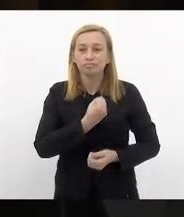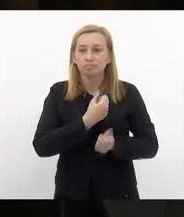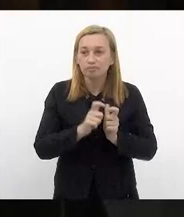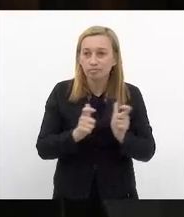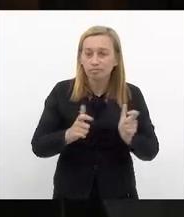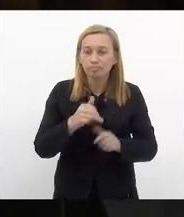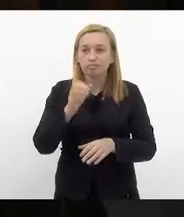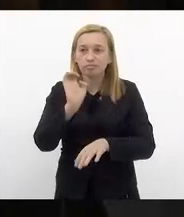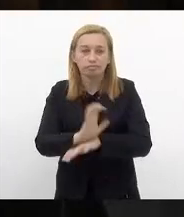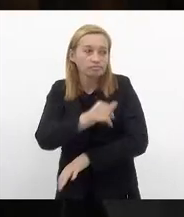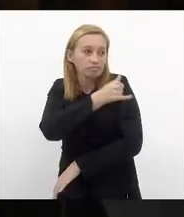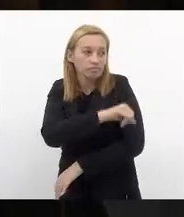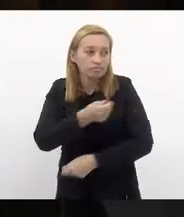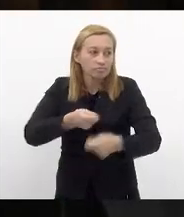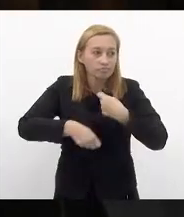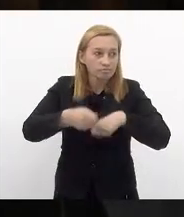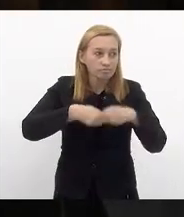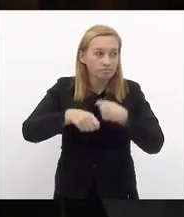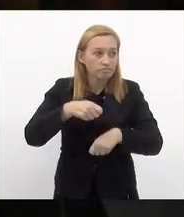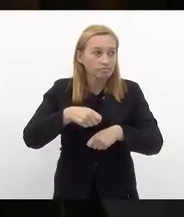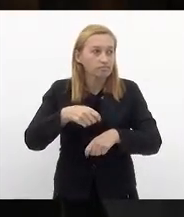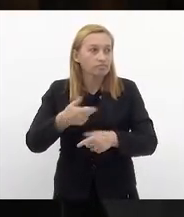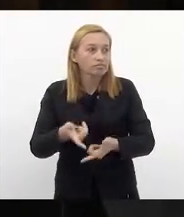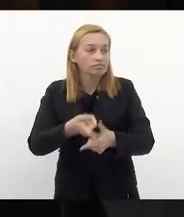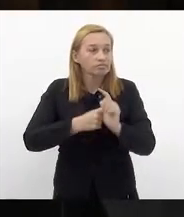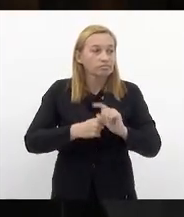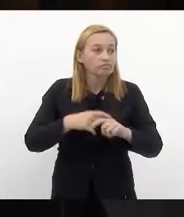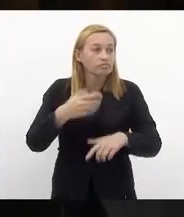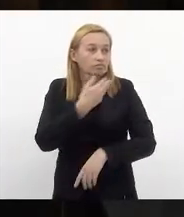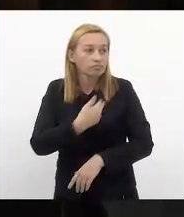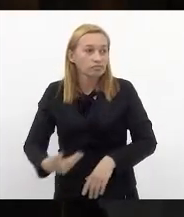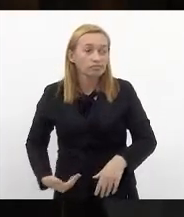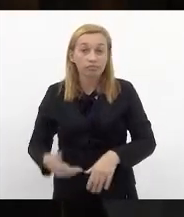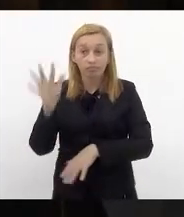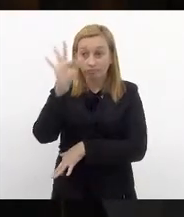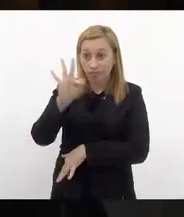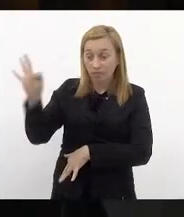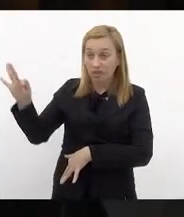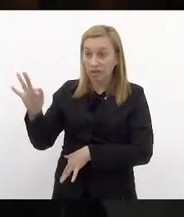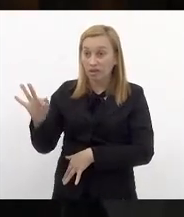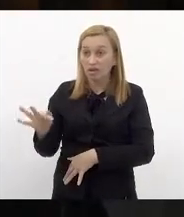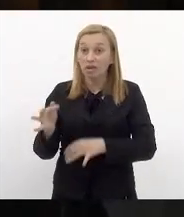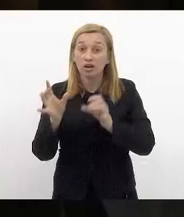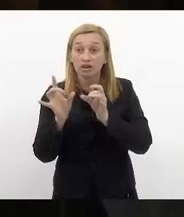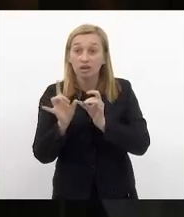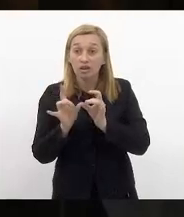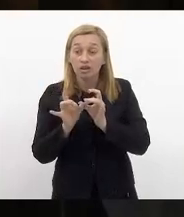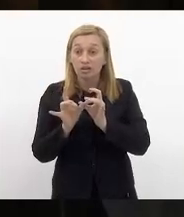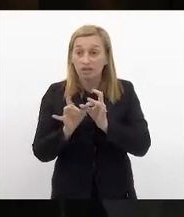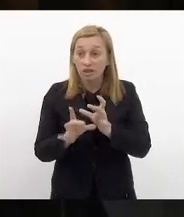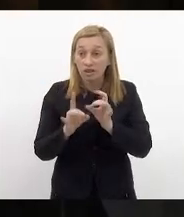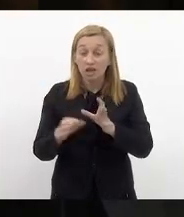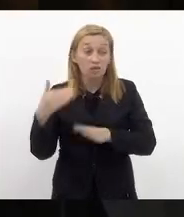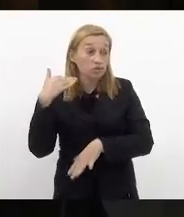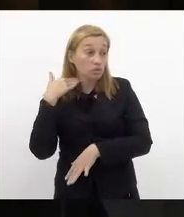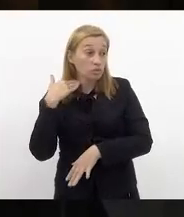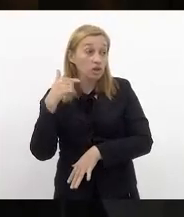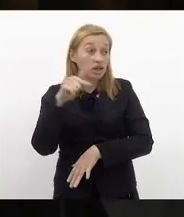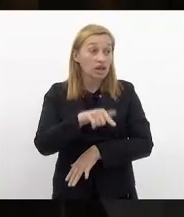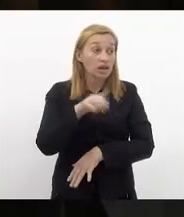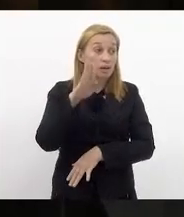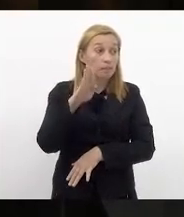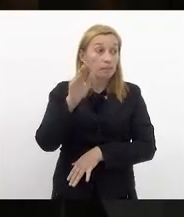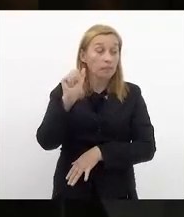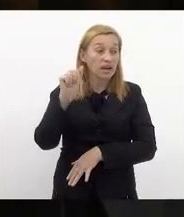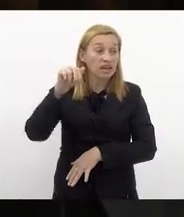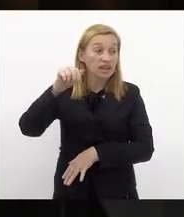Brasil renegociaram suas dívidas com o governo federal, privatizaram seus bancos estaduais, no nosso caso aqui o Banerj, que